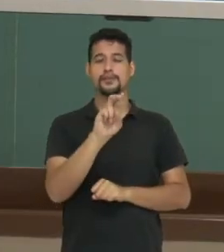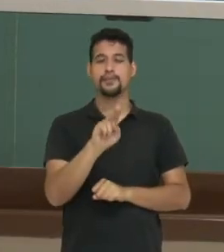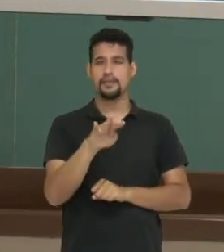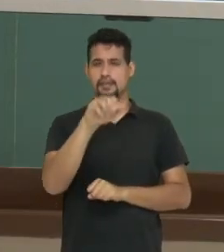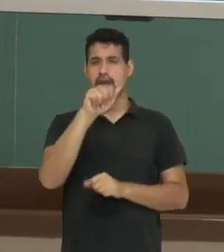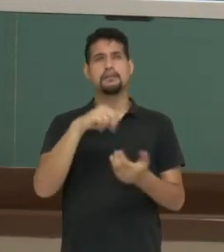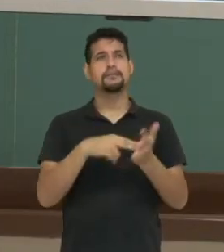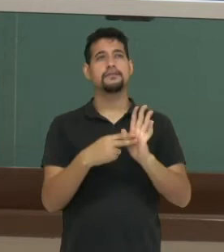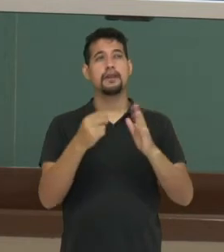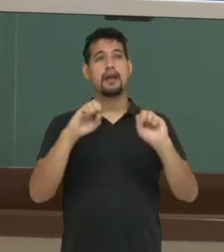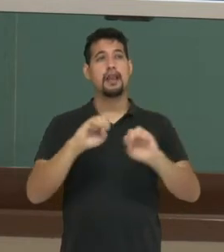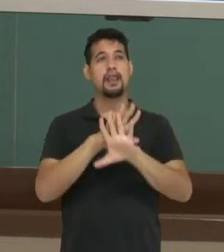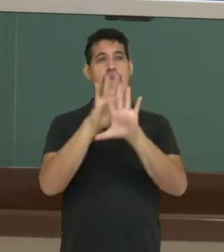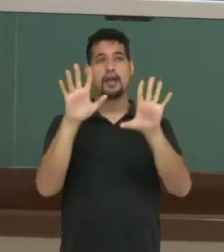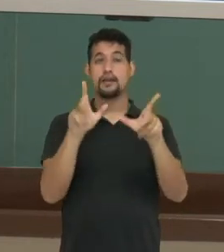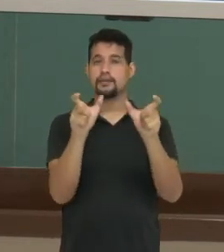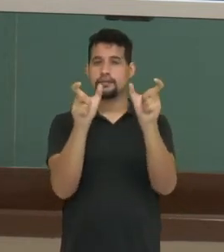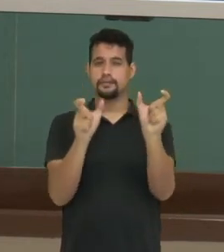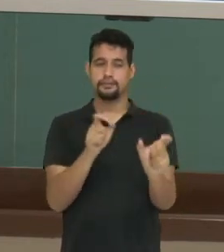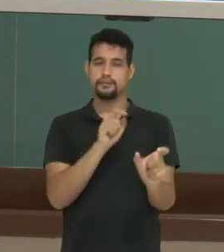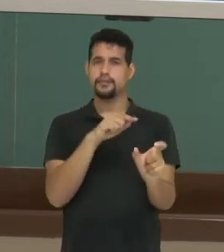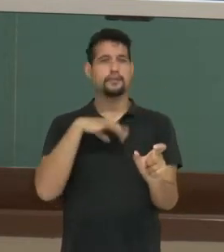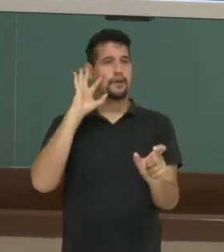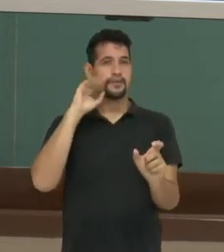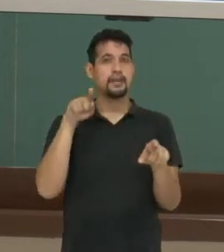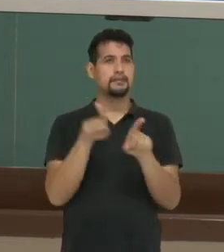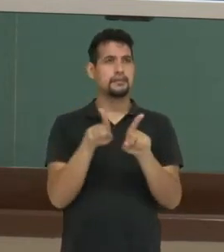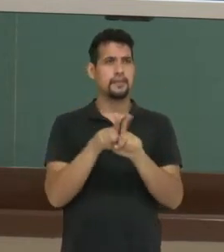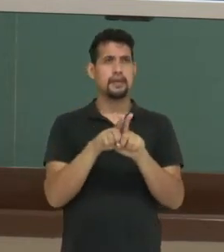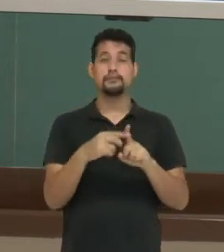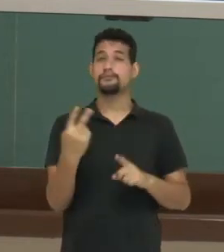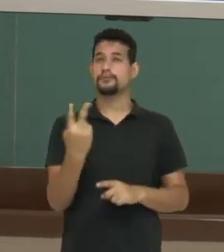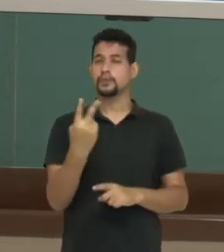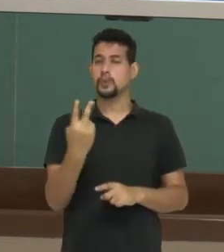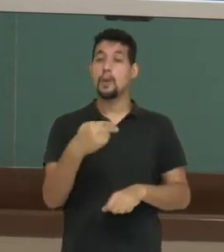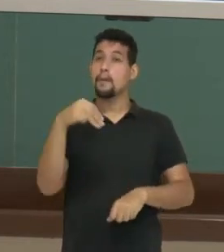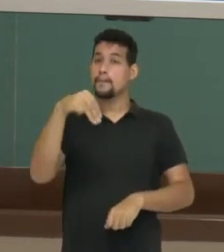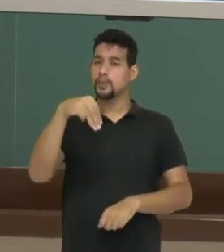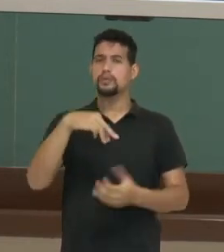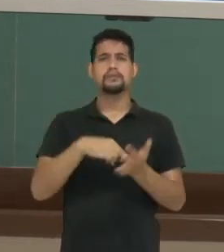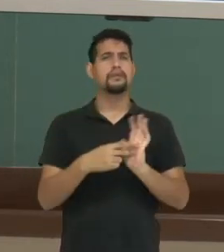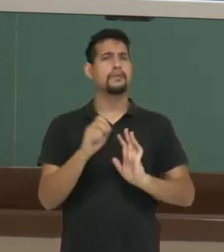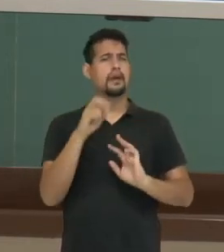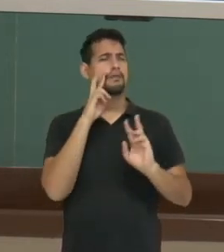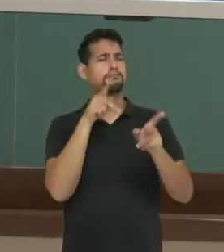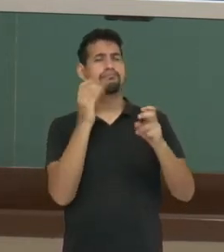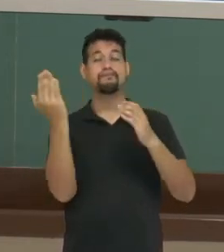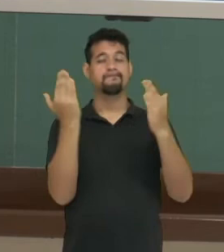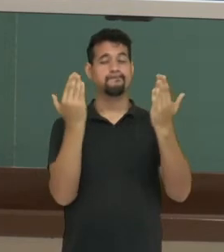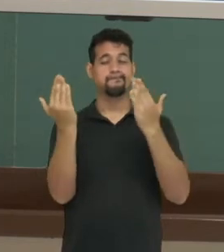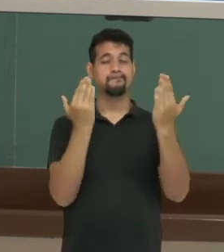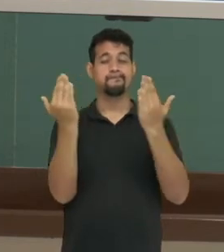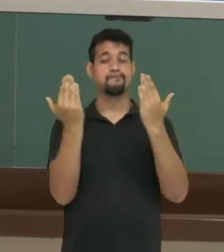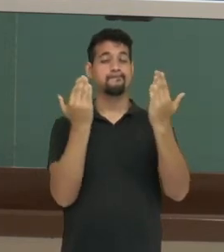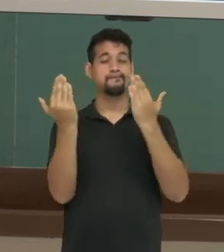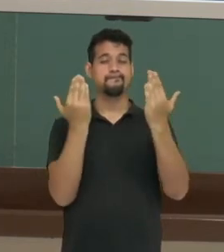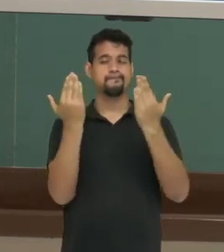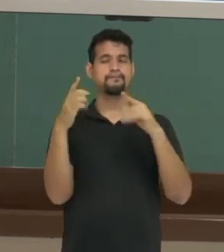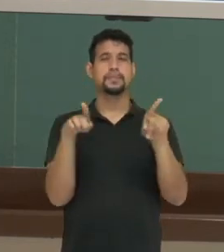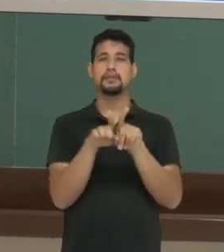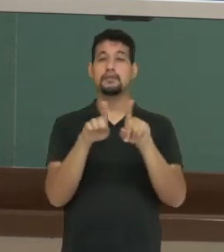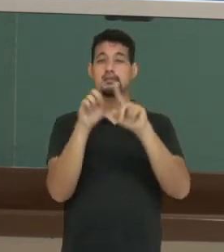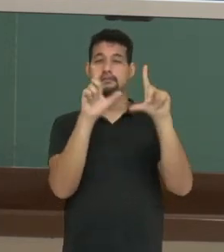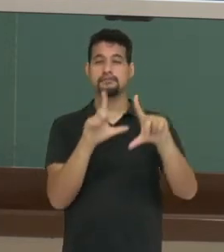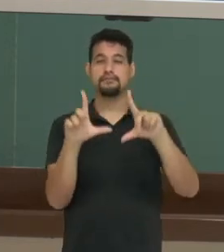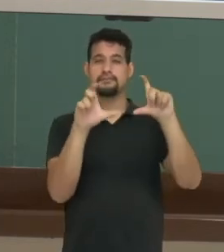está claro, é essa forma que funciona, esses 2 minutos são observados e Com a